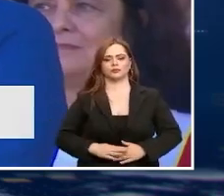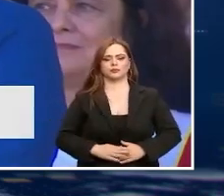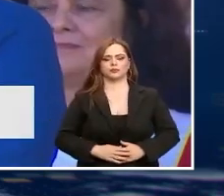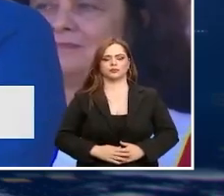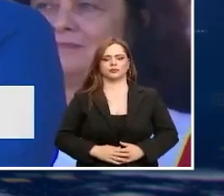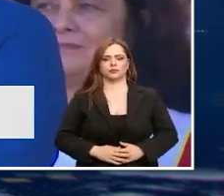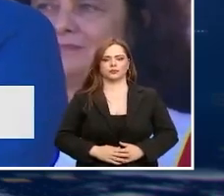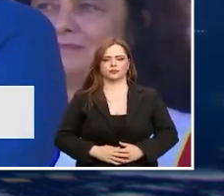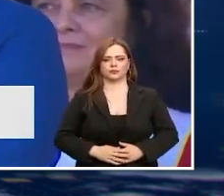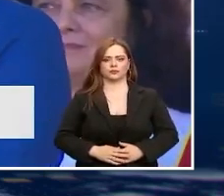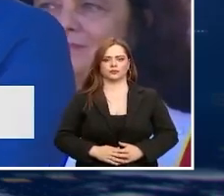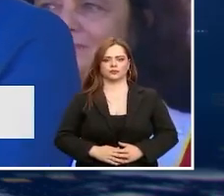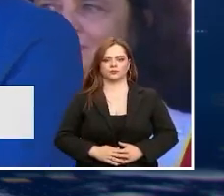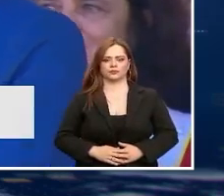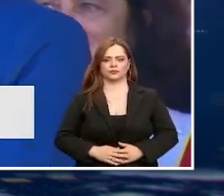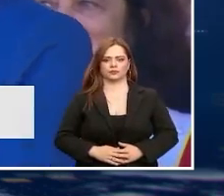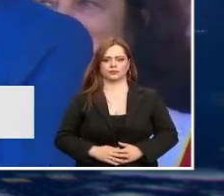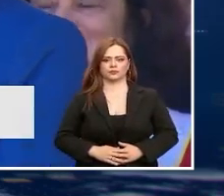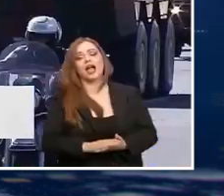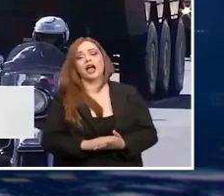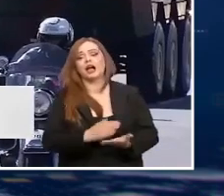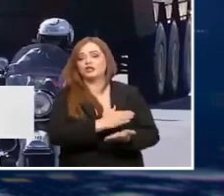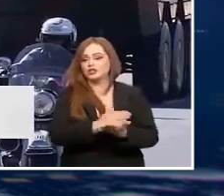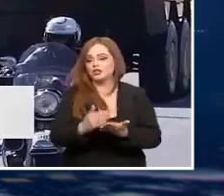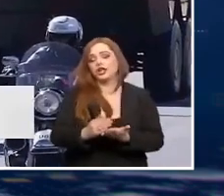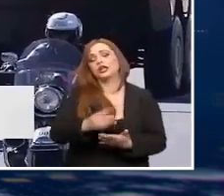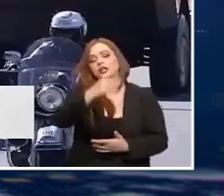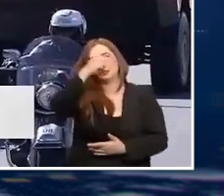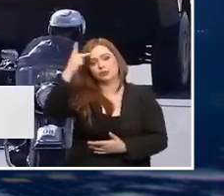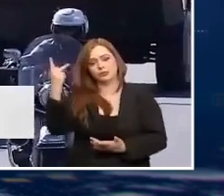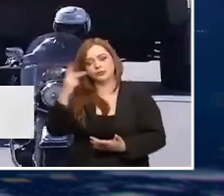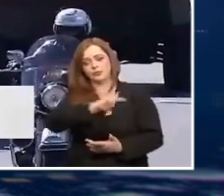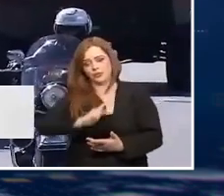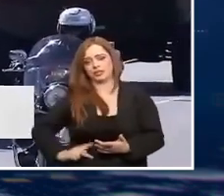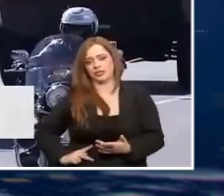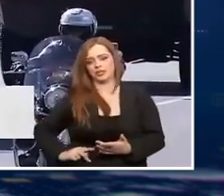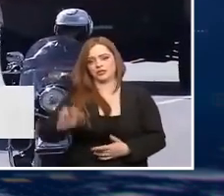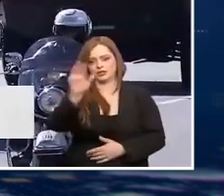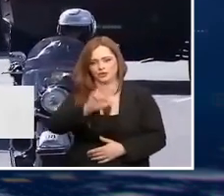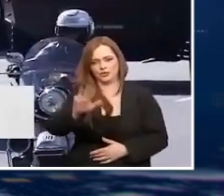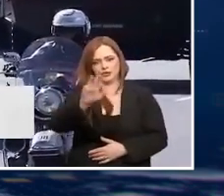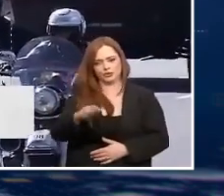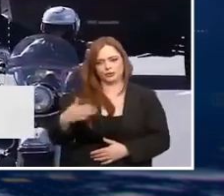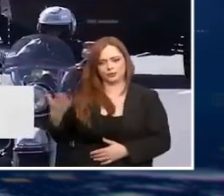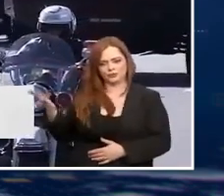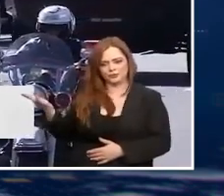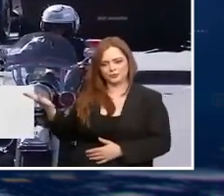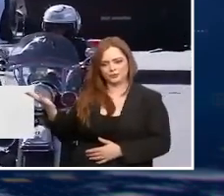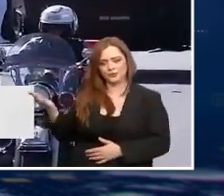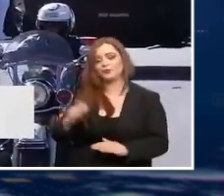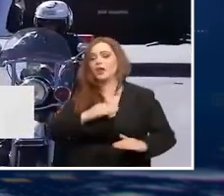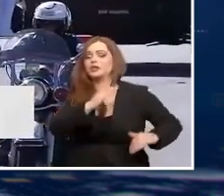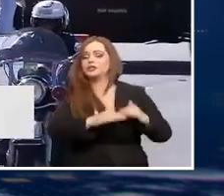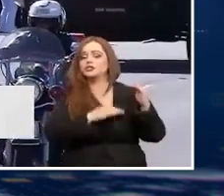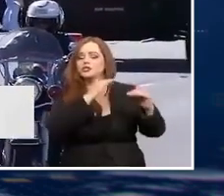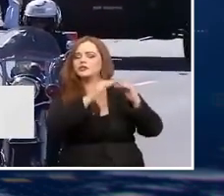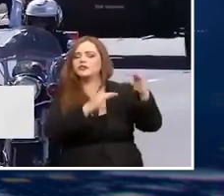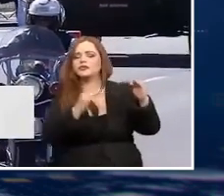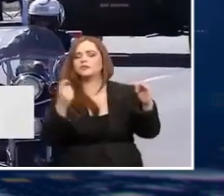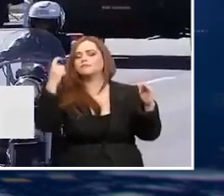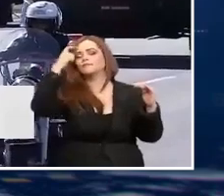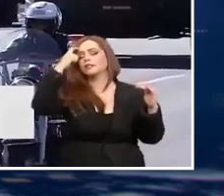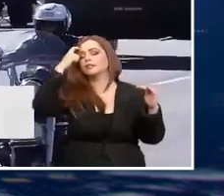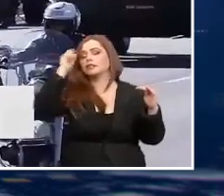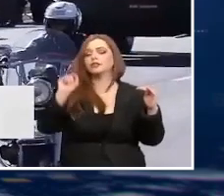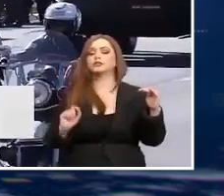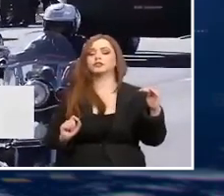povo mesmo é que não quis participar. Segura aí. Tupã, é tweetzinho, hein? Vai. O Tupã falou